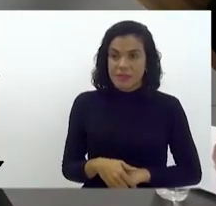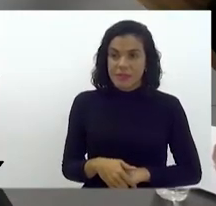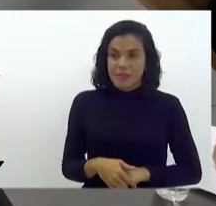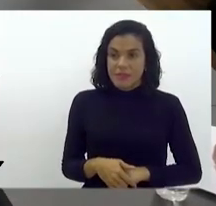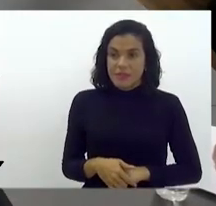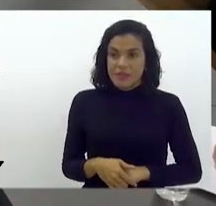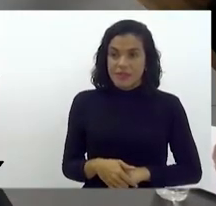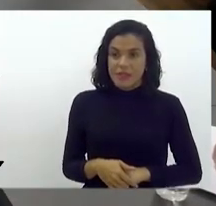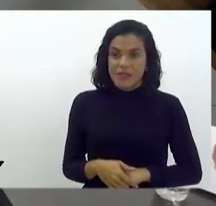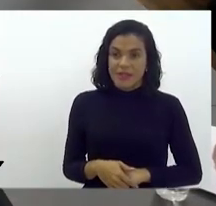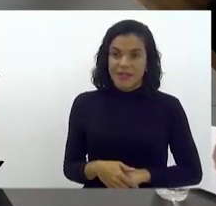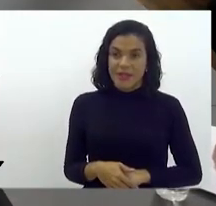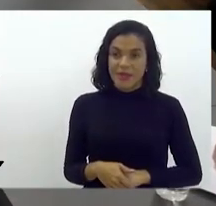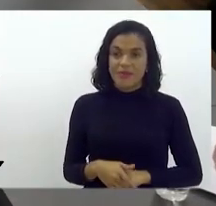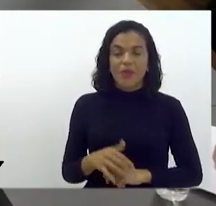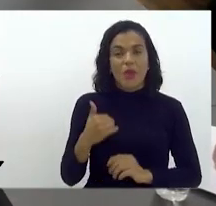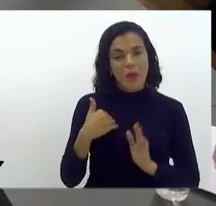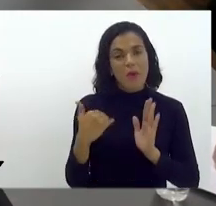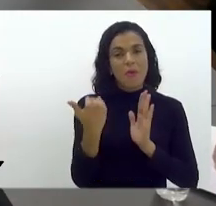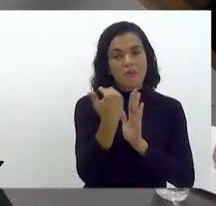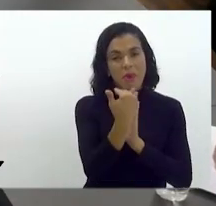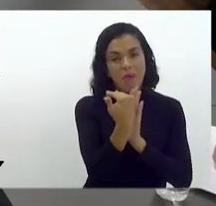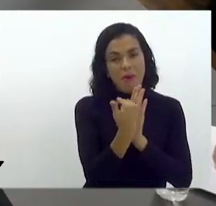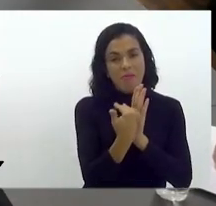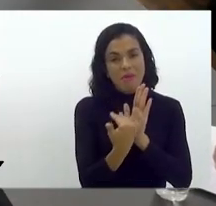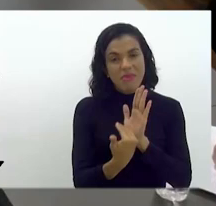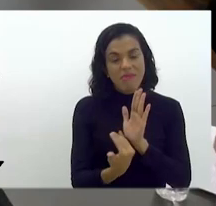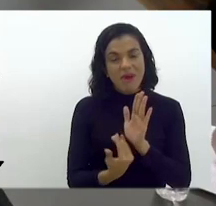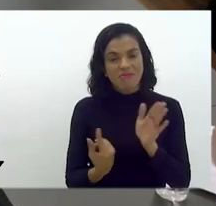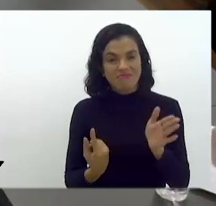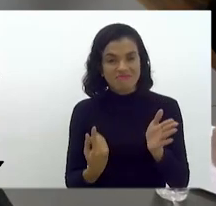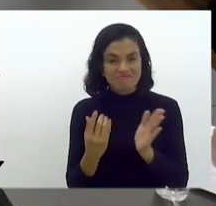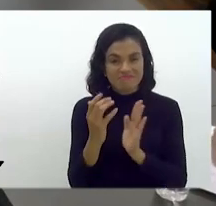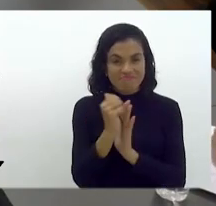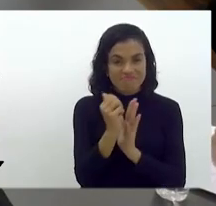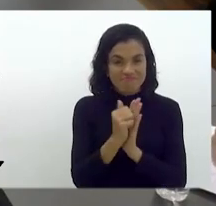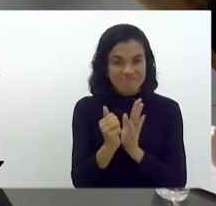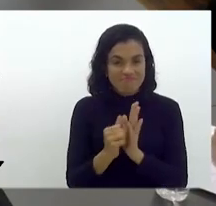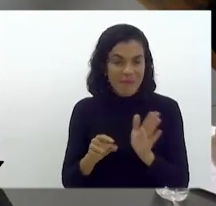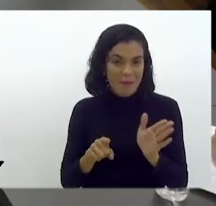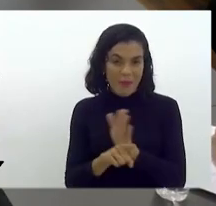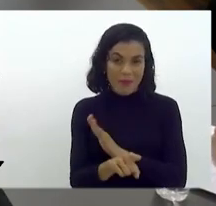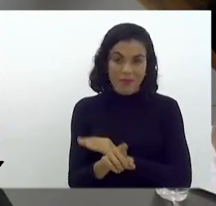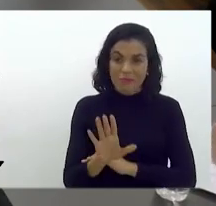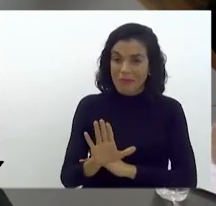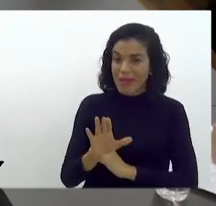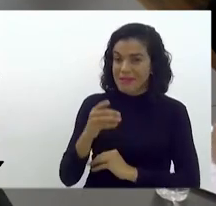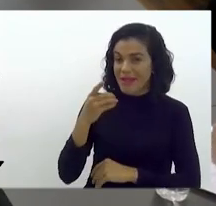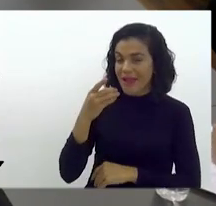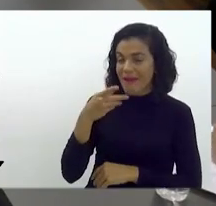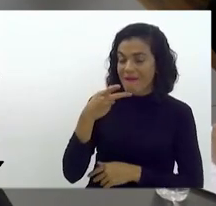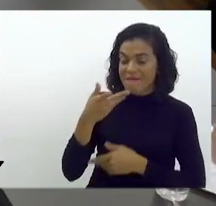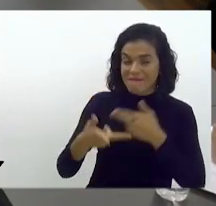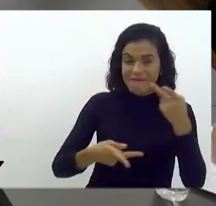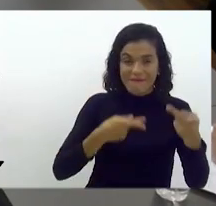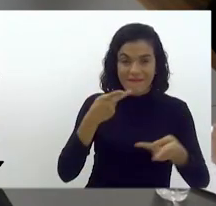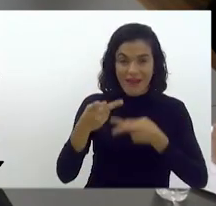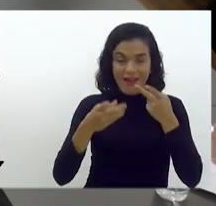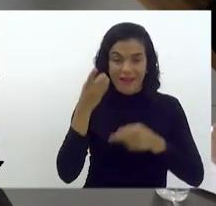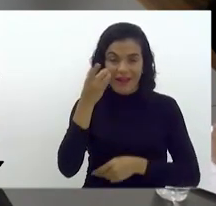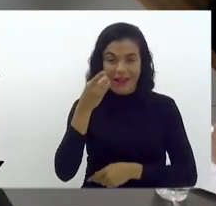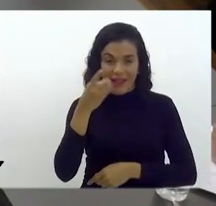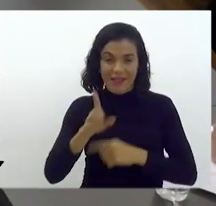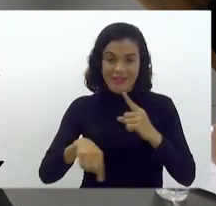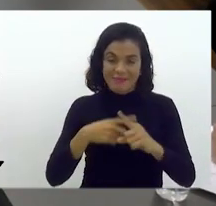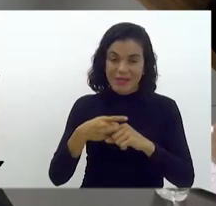deputada Marta eu tinha feito algumas perguntas mas é a fala da delegada dos nossos peritos